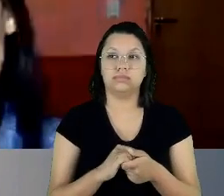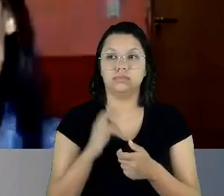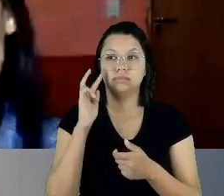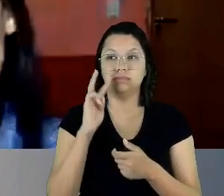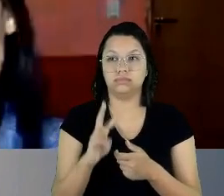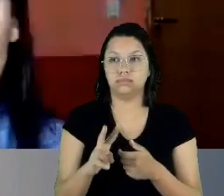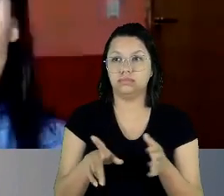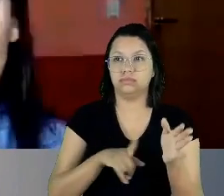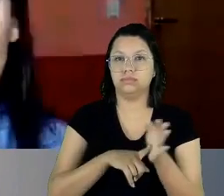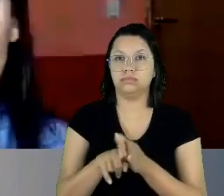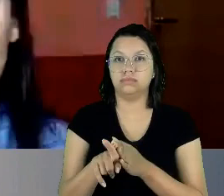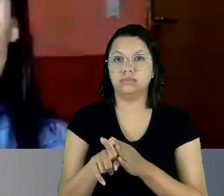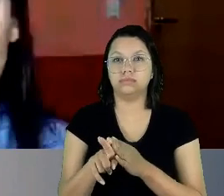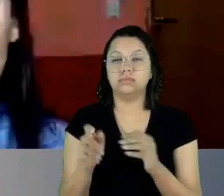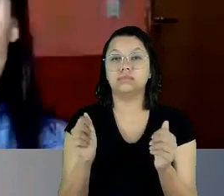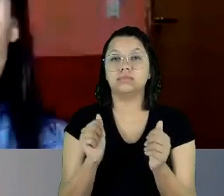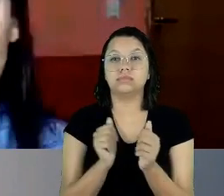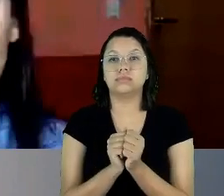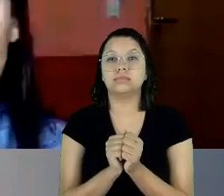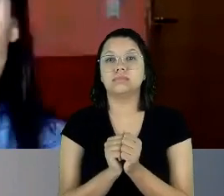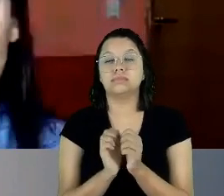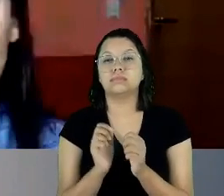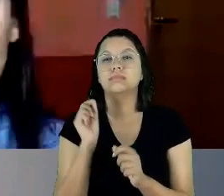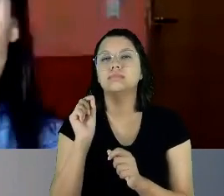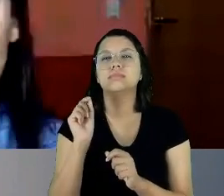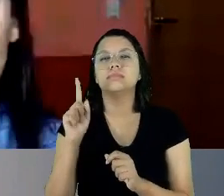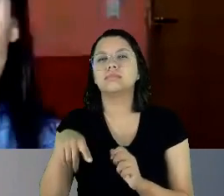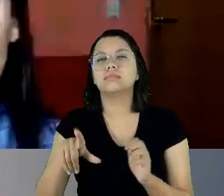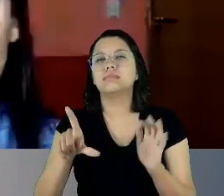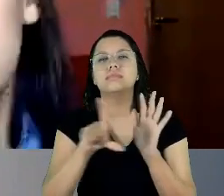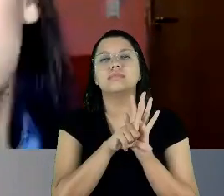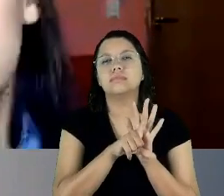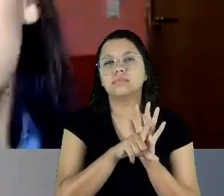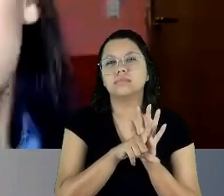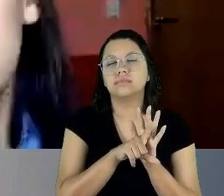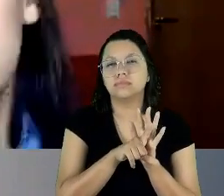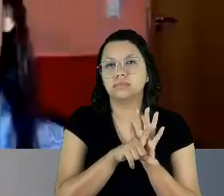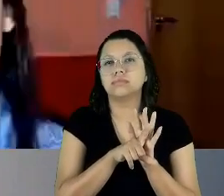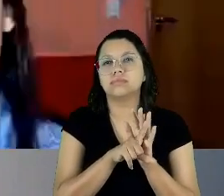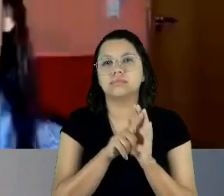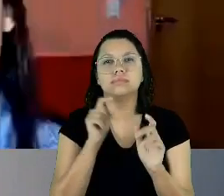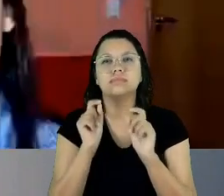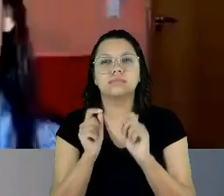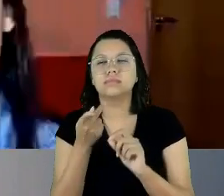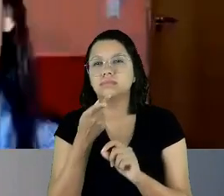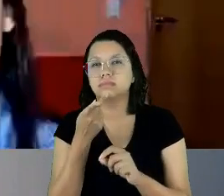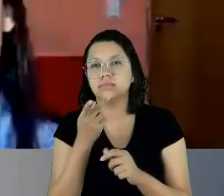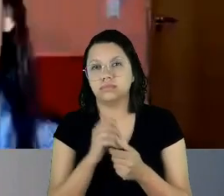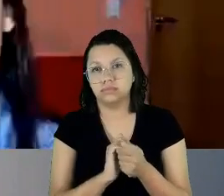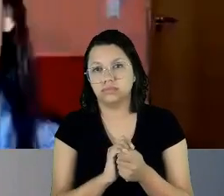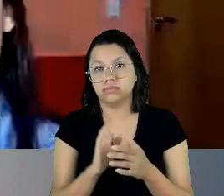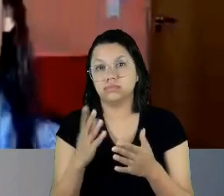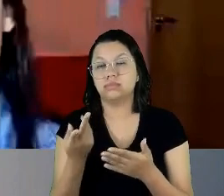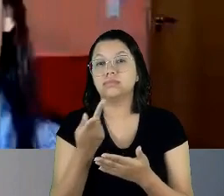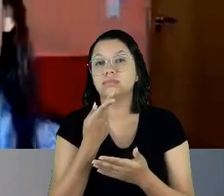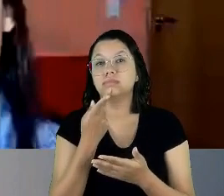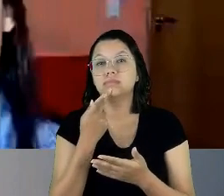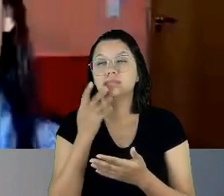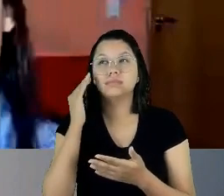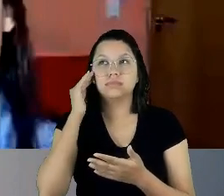gente vê uma questão conjunta, que é o que é regulamentação, né? Do que a gente está falando, quando a